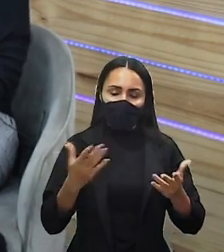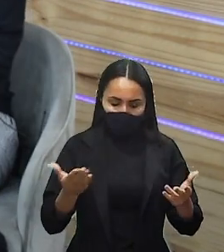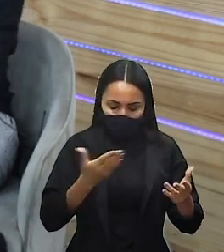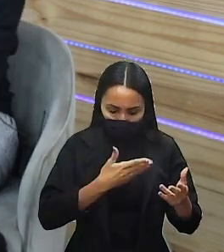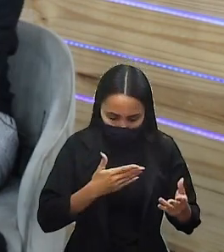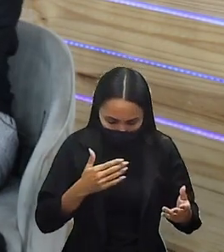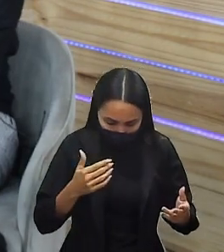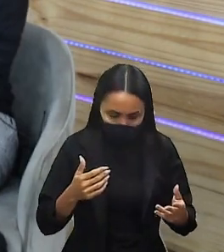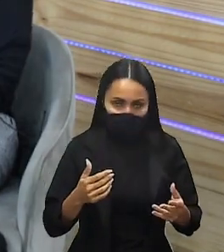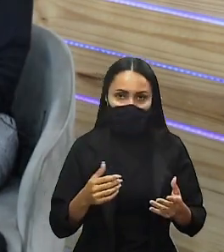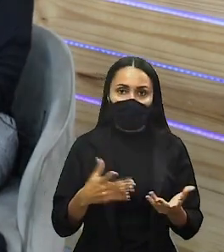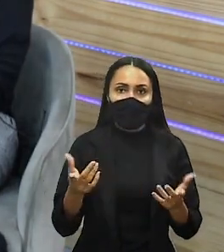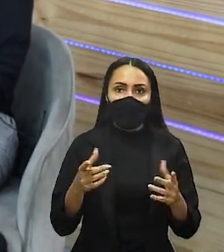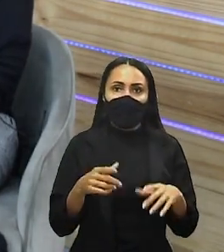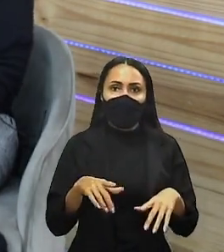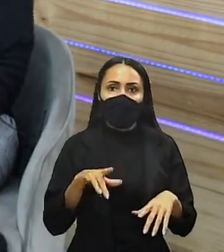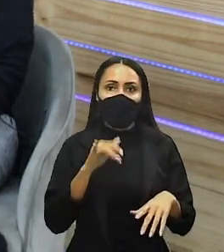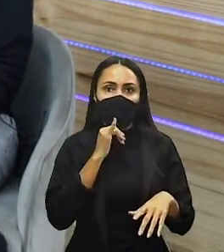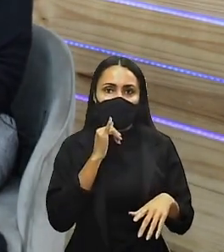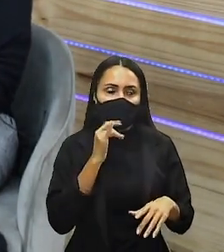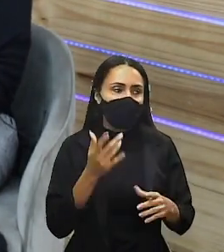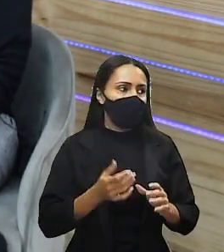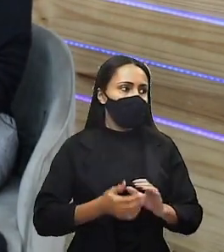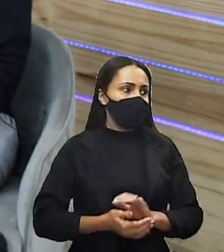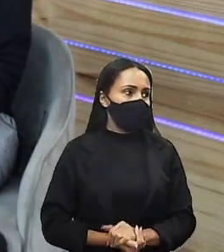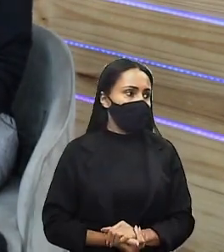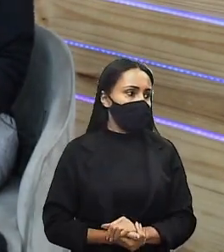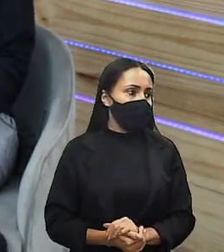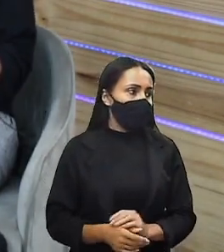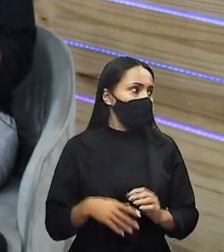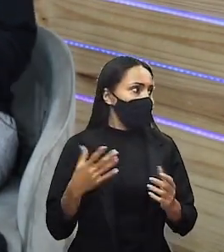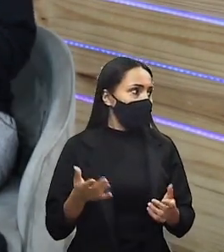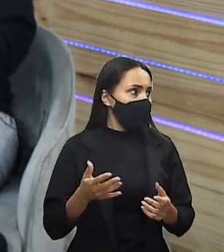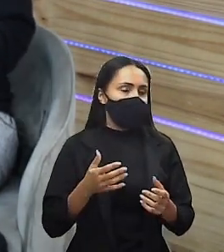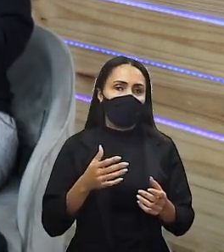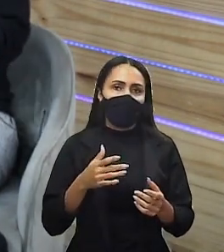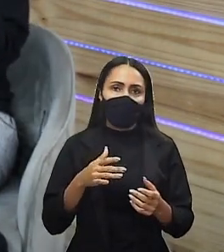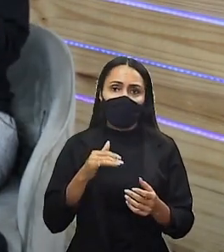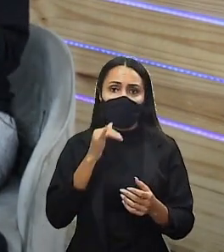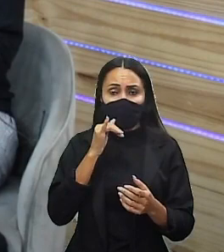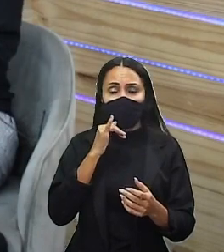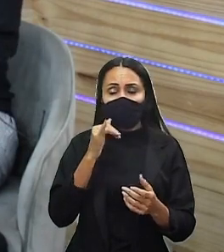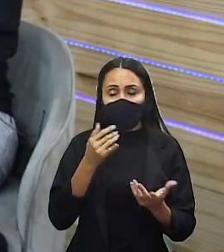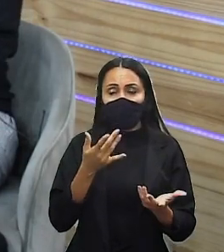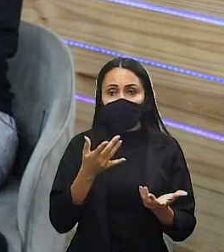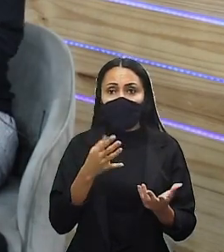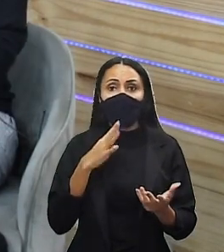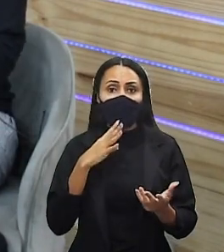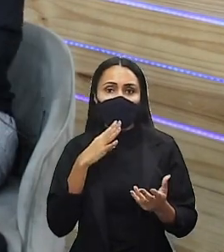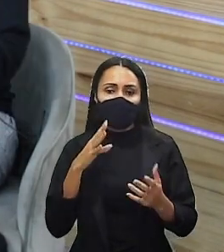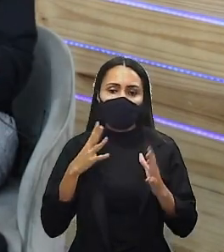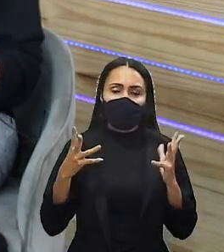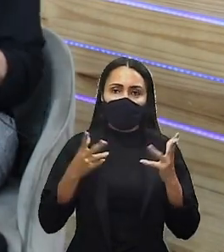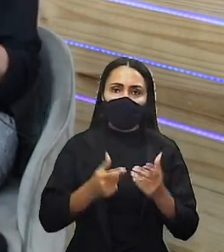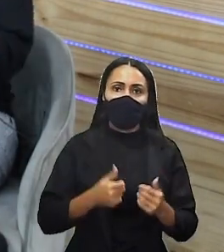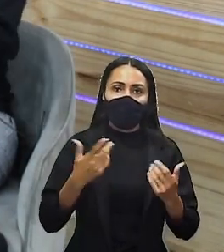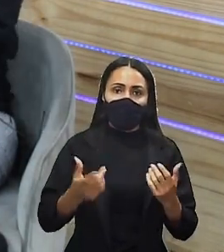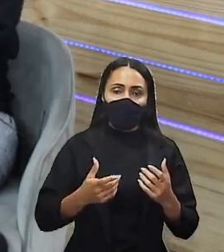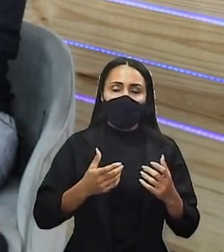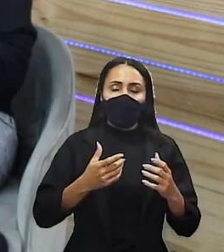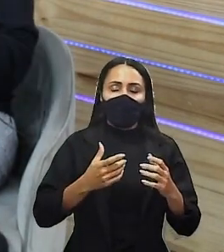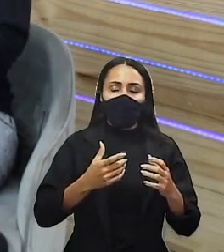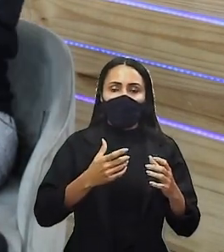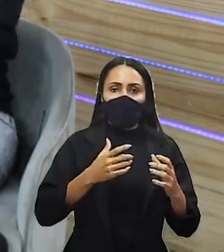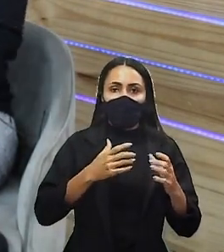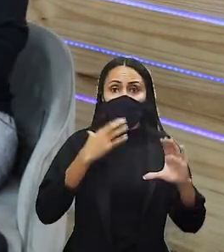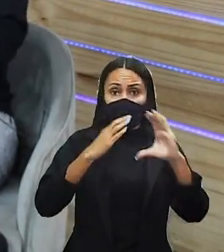busca exemplos. Né? Nisso, a biblioteconomia, a gente conhece quase todo o público, né, de bibliotecários, porque a gente sempre está se comunicando,